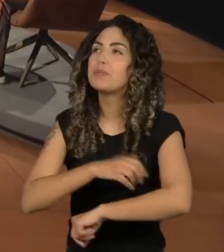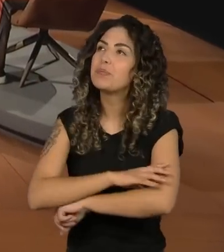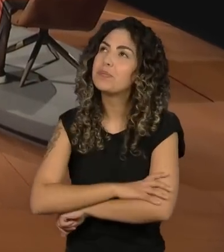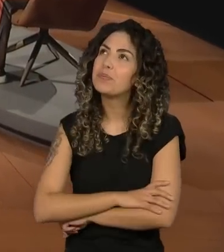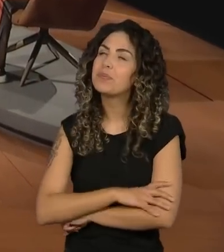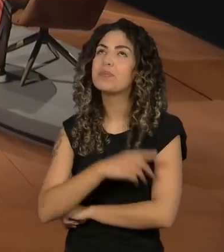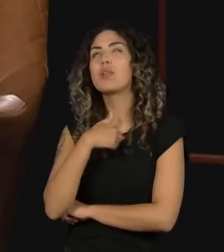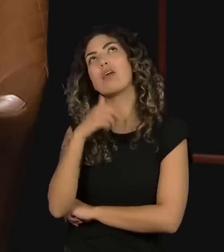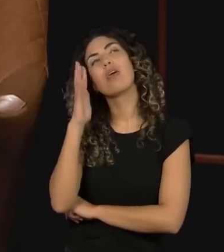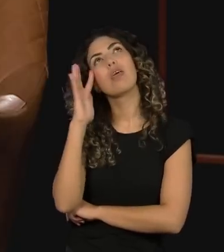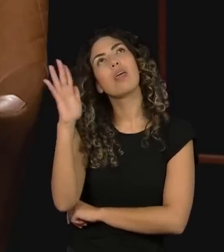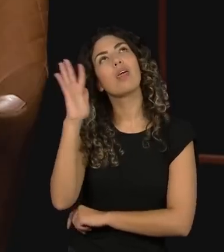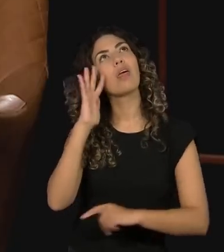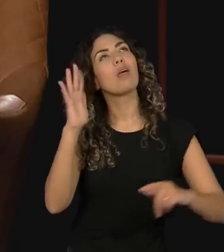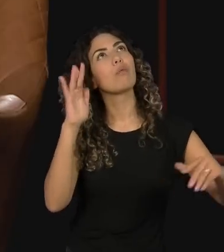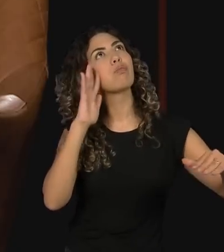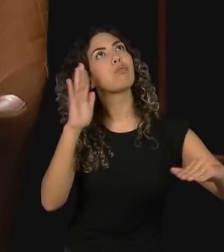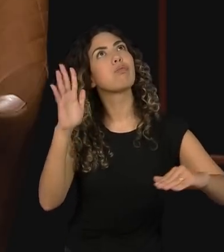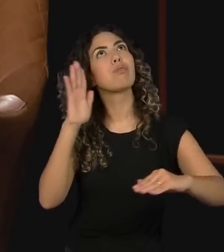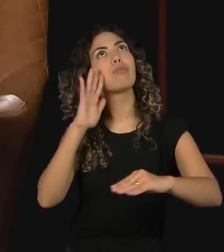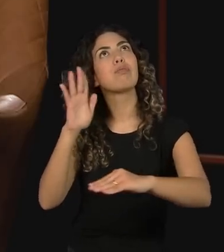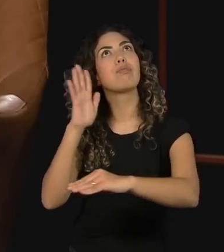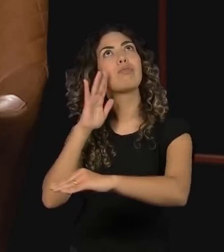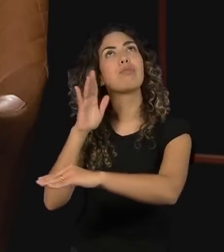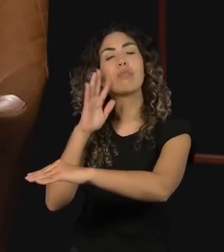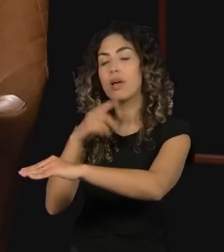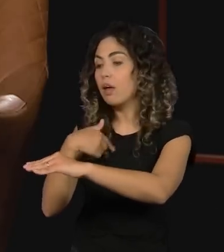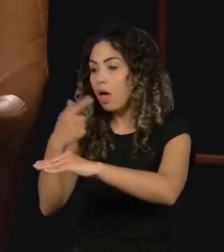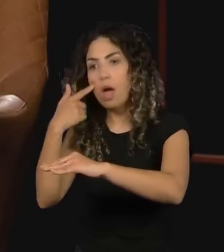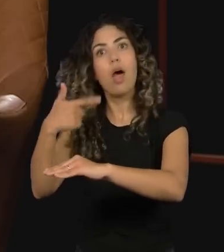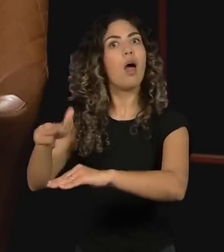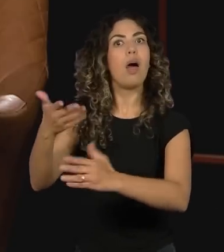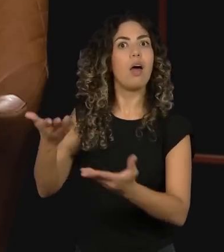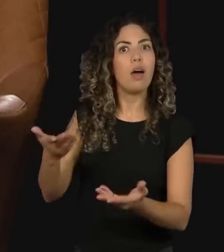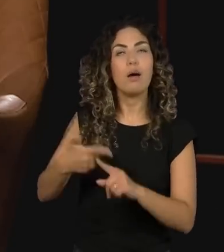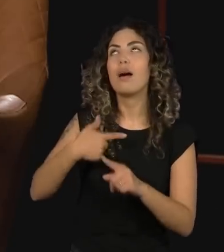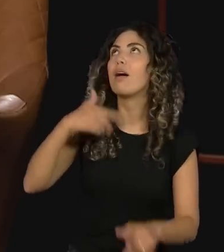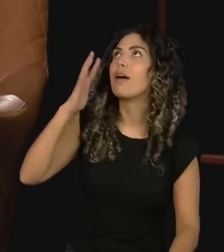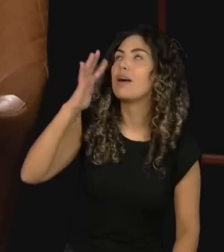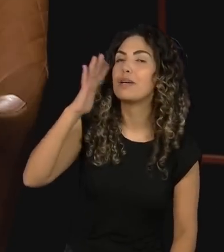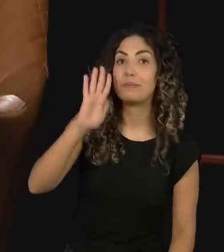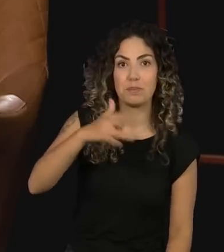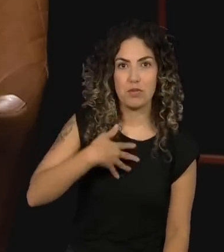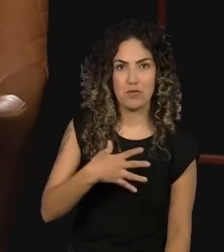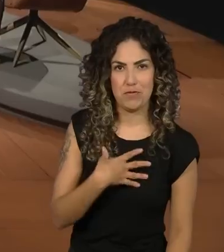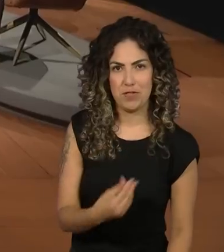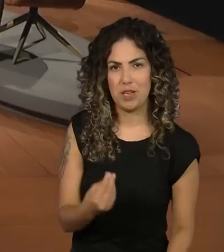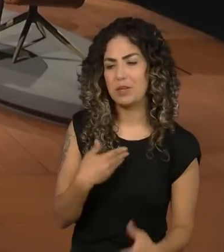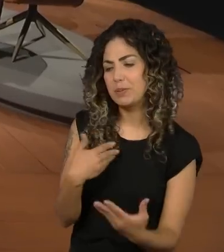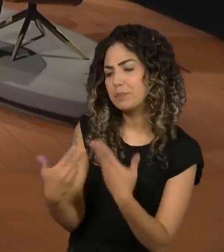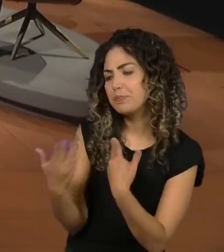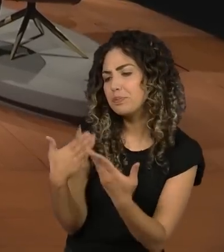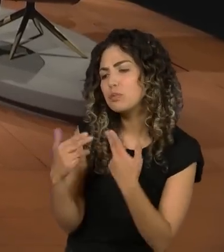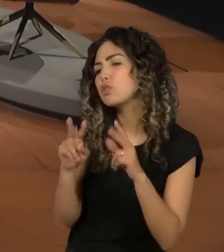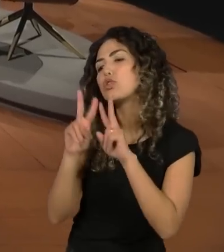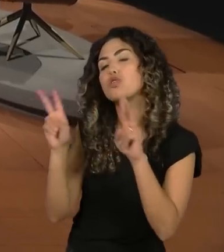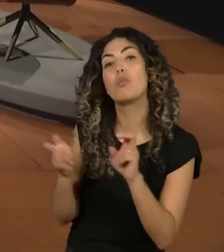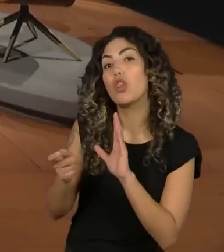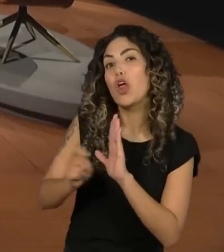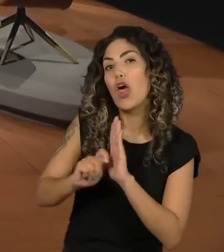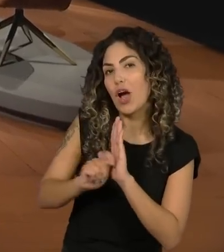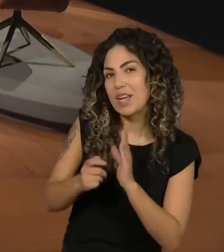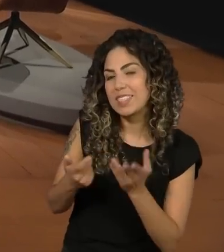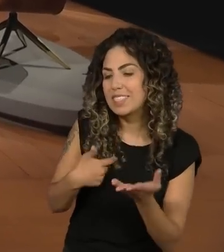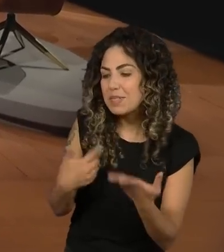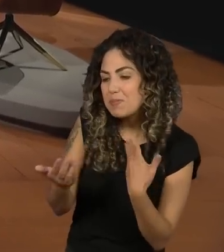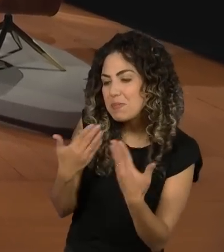sabe? Meu filho, uma vez conversando sobre drogas, ele falou, mãe, você não precisa de nenhuma droga, né?